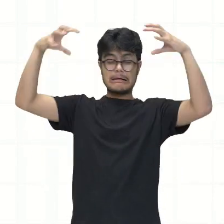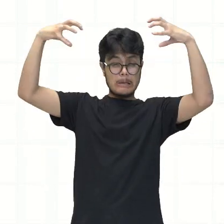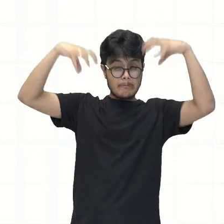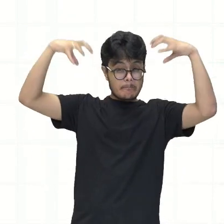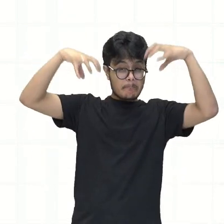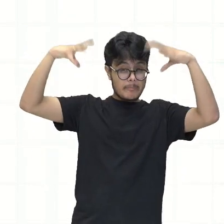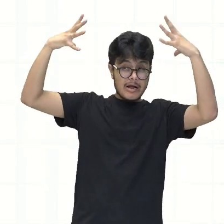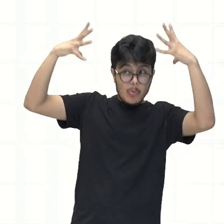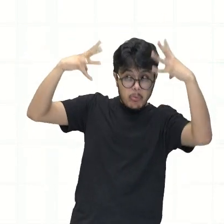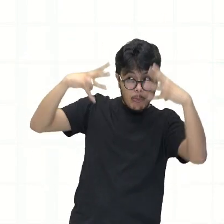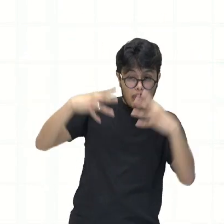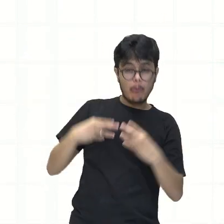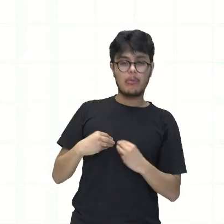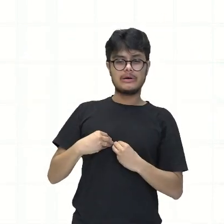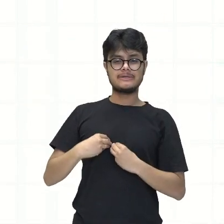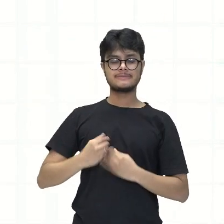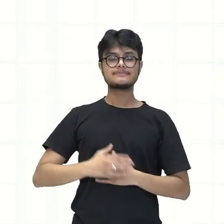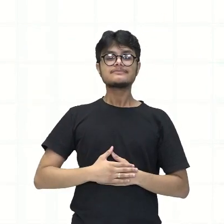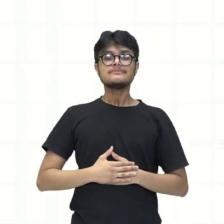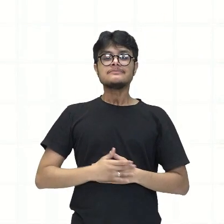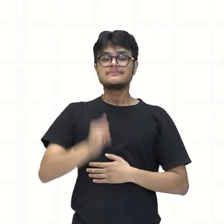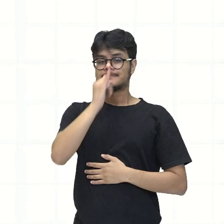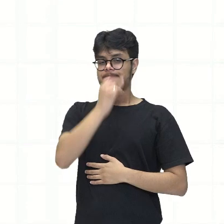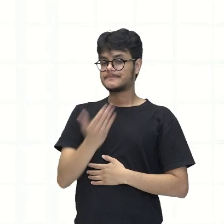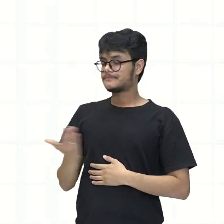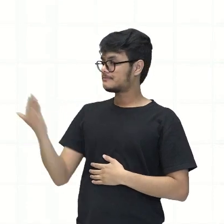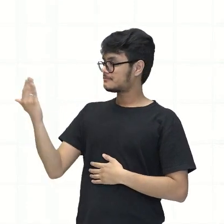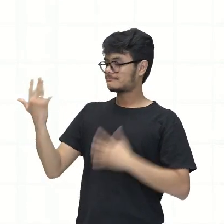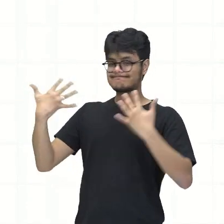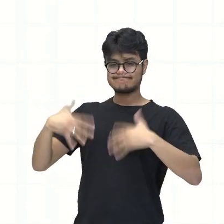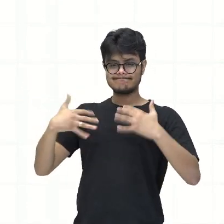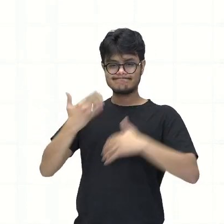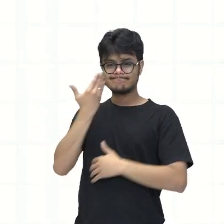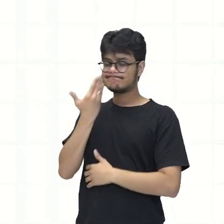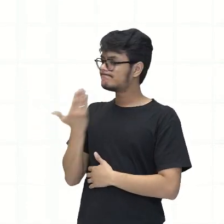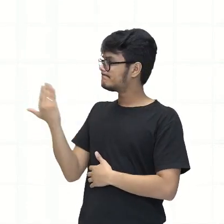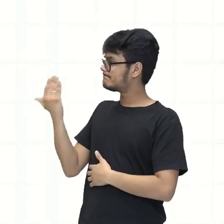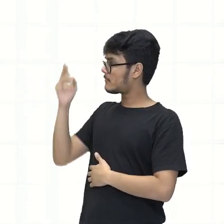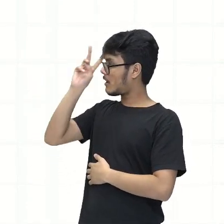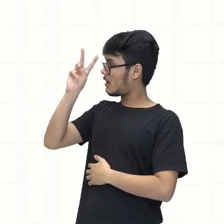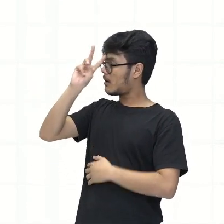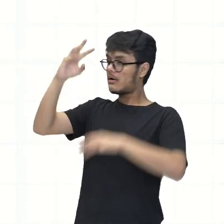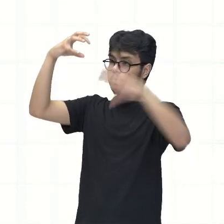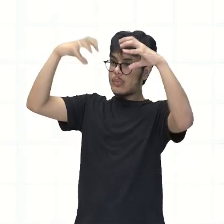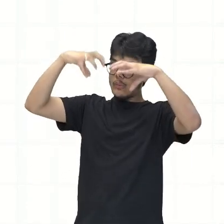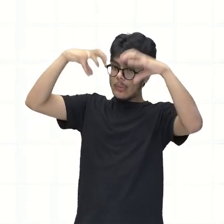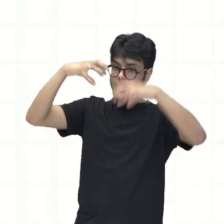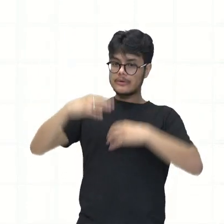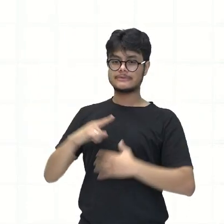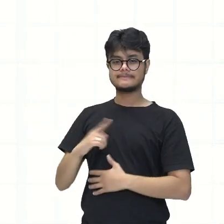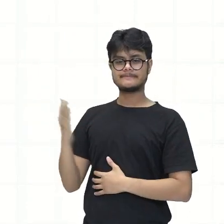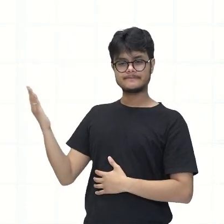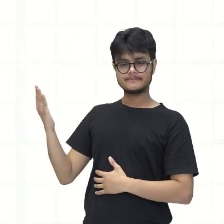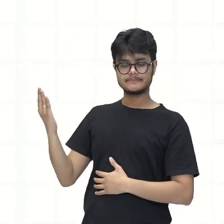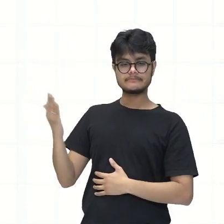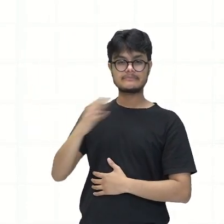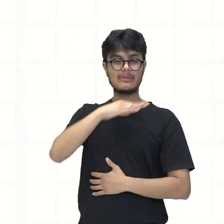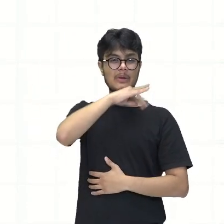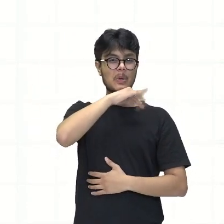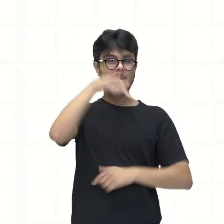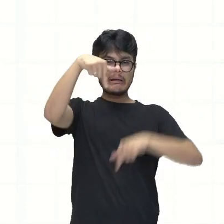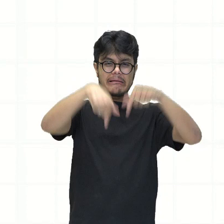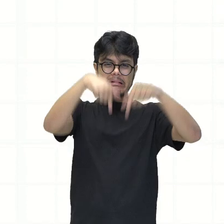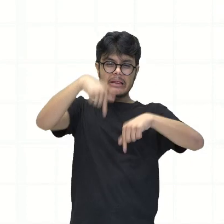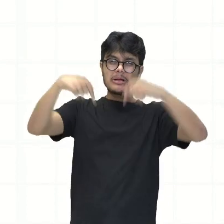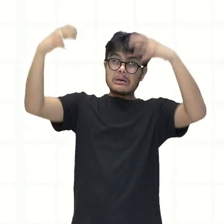aí a gente tem essa imagem para relembrar a chuva ácida, né? Então, nós temos esses poluentes sendo liberados, óxido